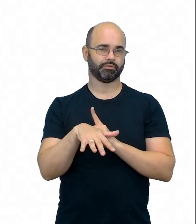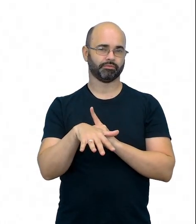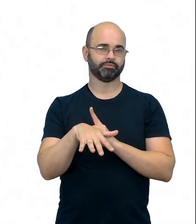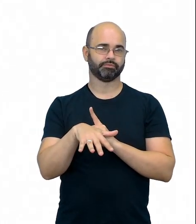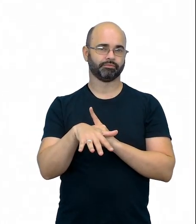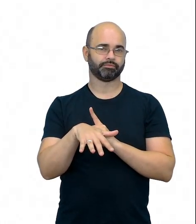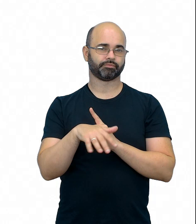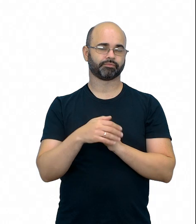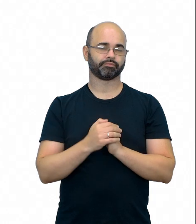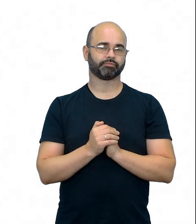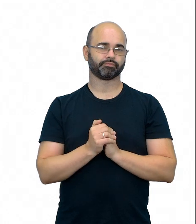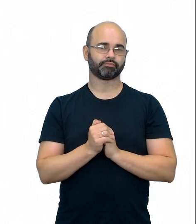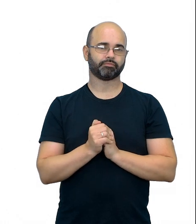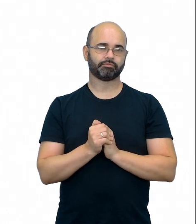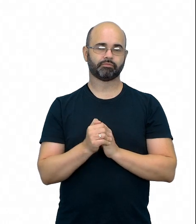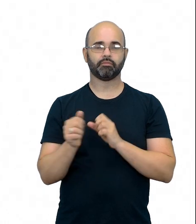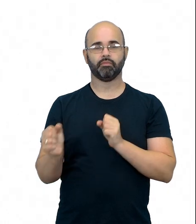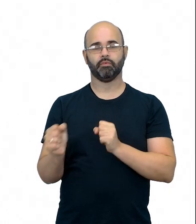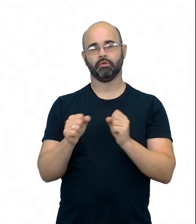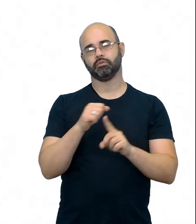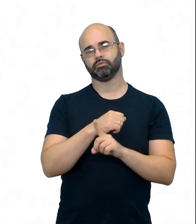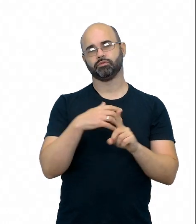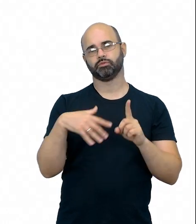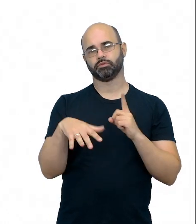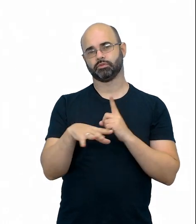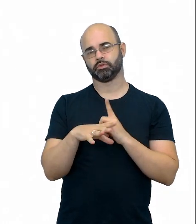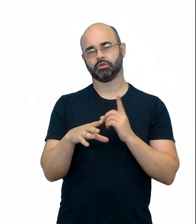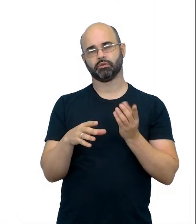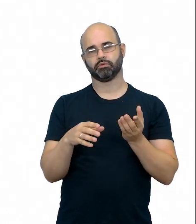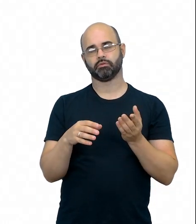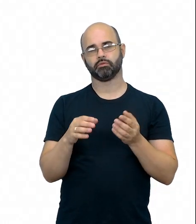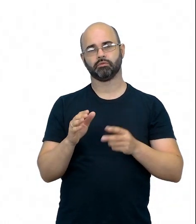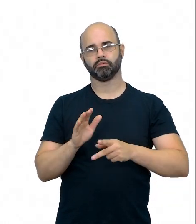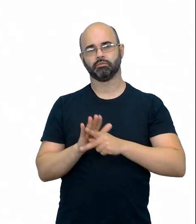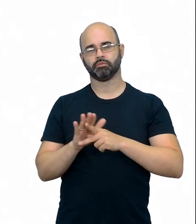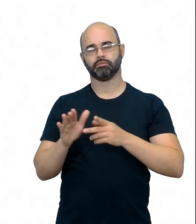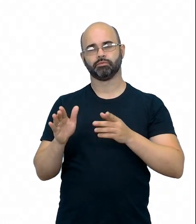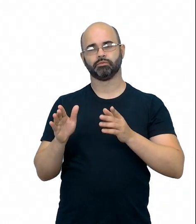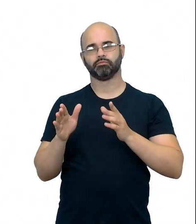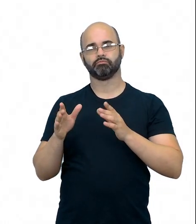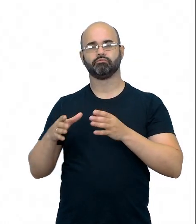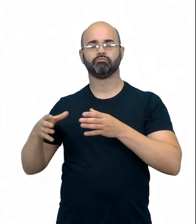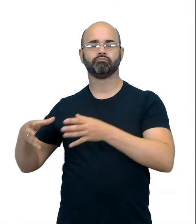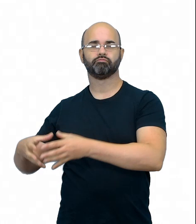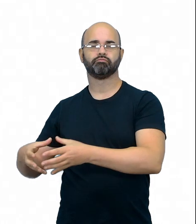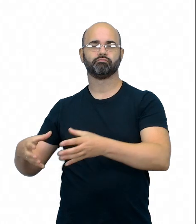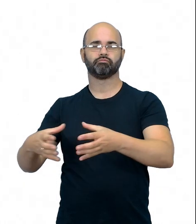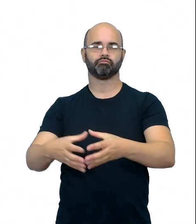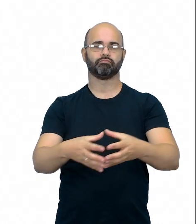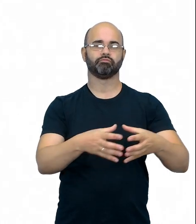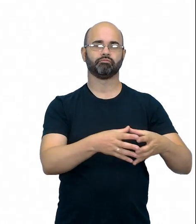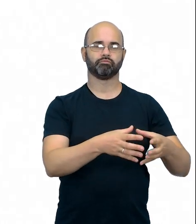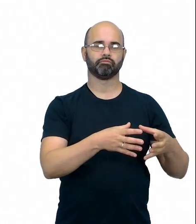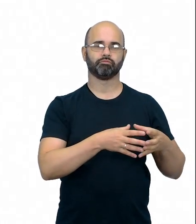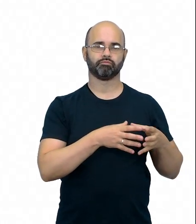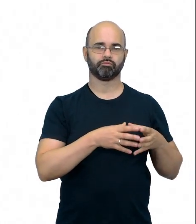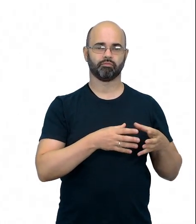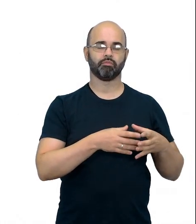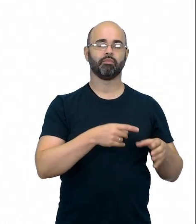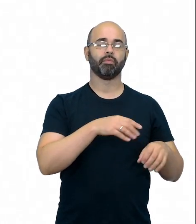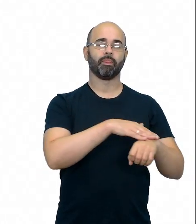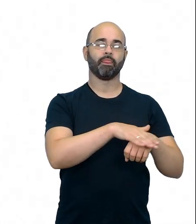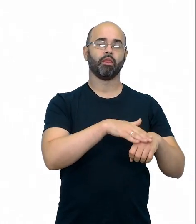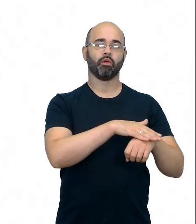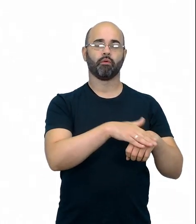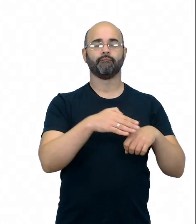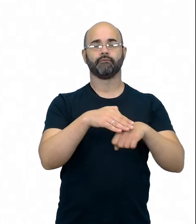relacionada a situações de poder social, situada nos domínios discursivos, e muitas vezes se acha